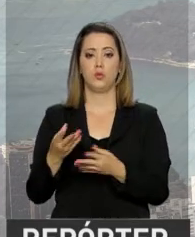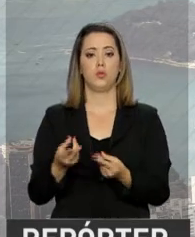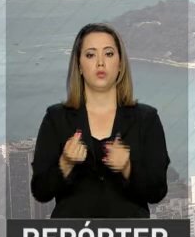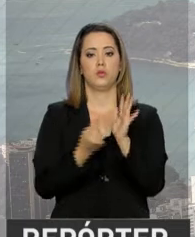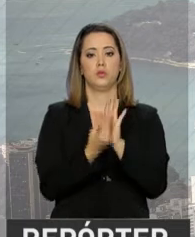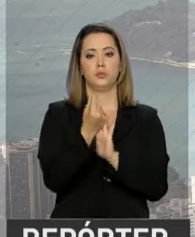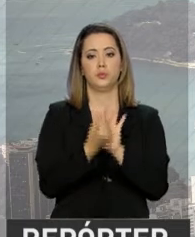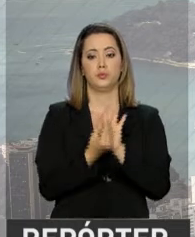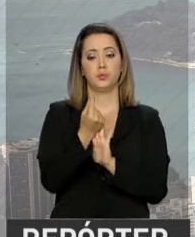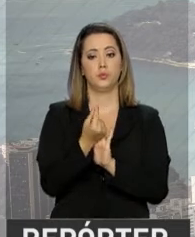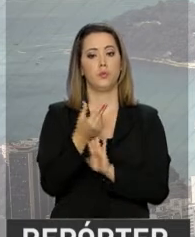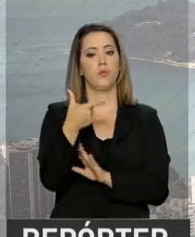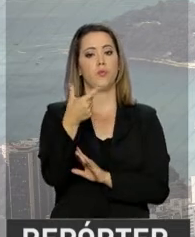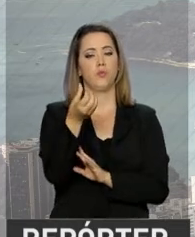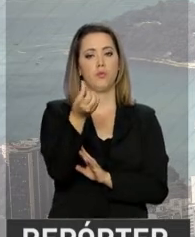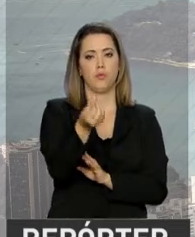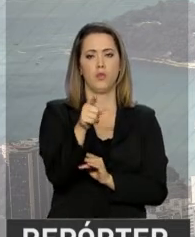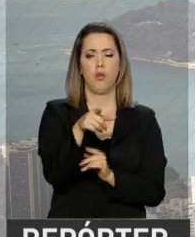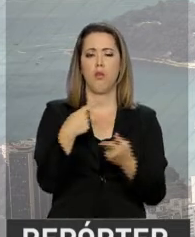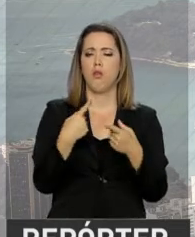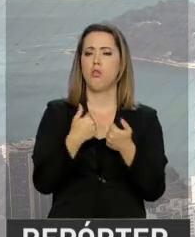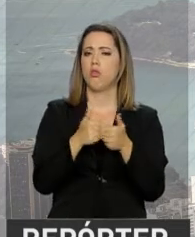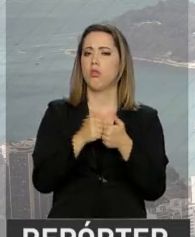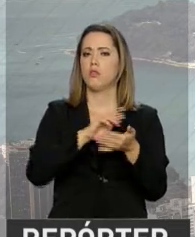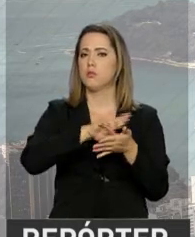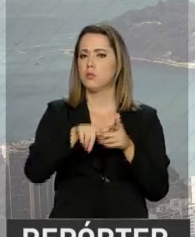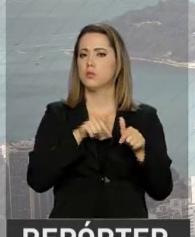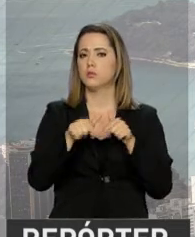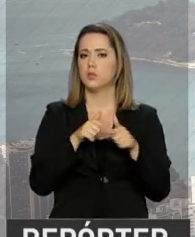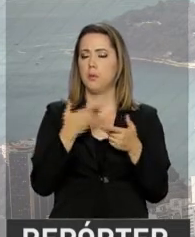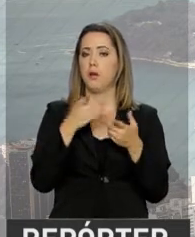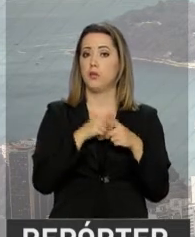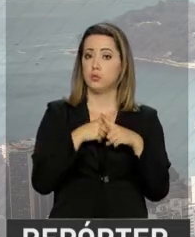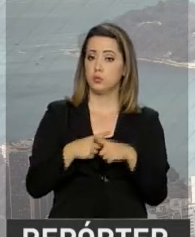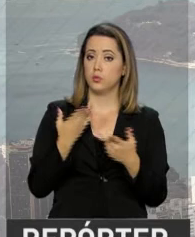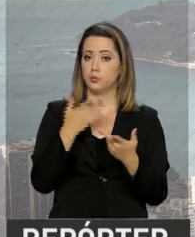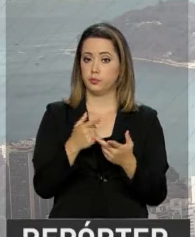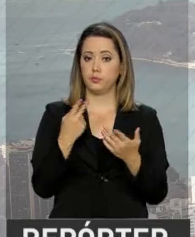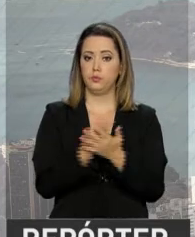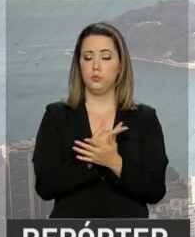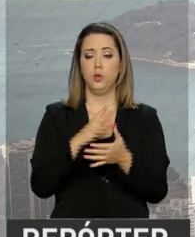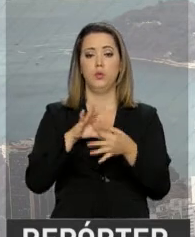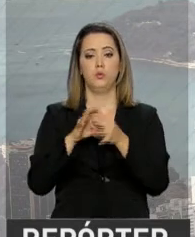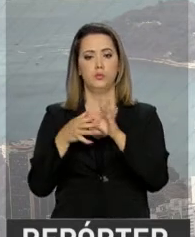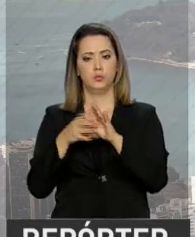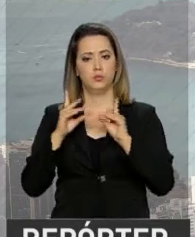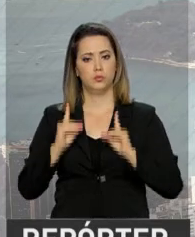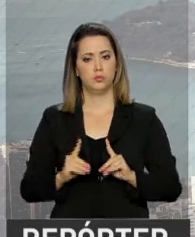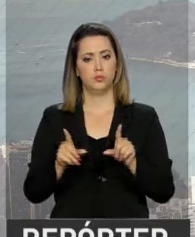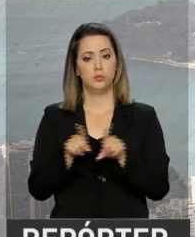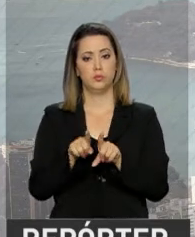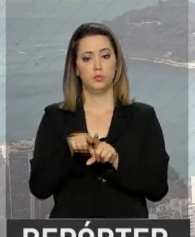2016 destinado aos gatos com logística e operação dos jogos os jogos olímpicos e paraolímpicos rio 2016